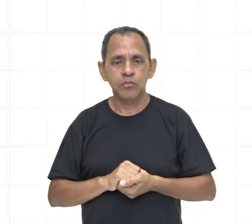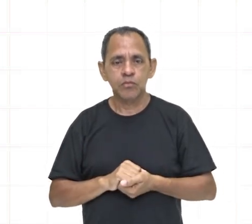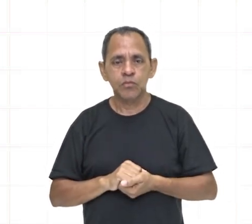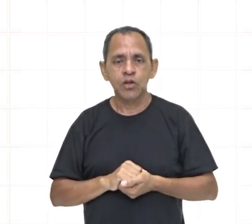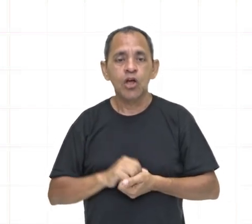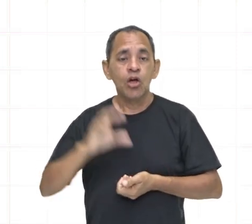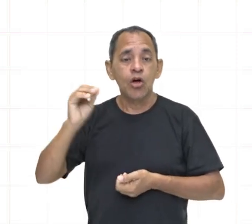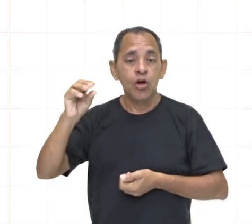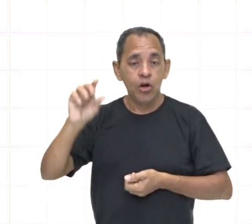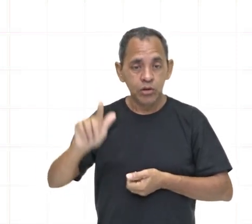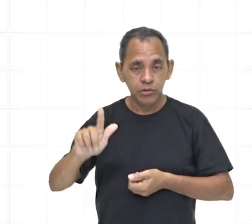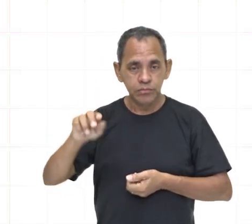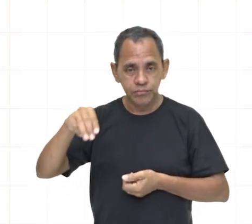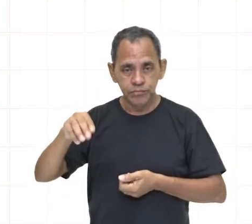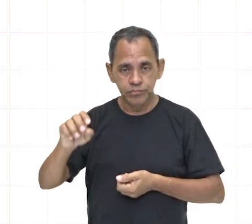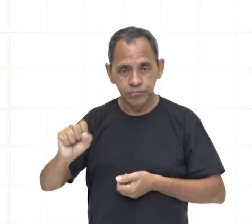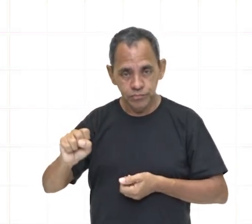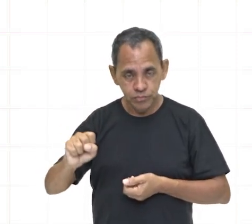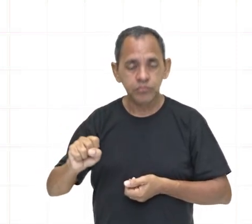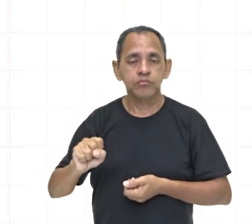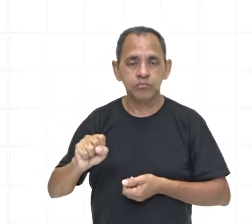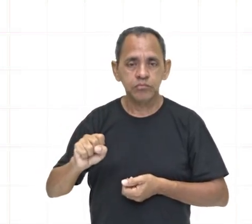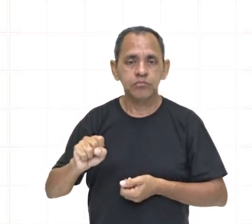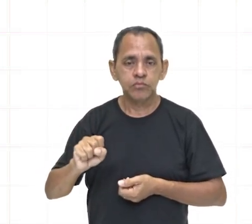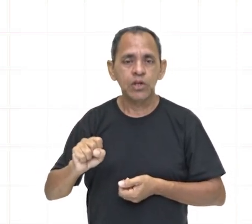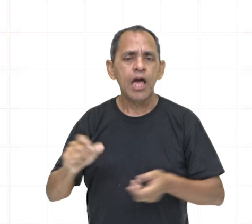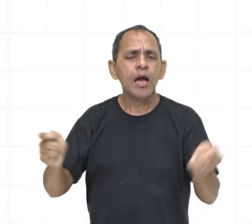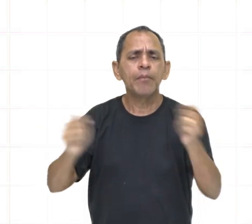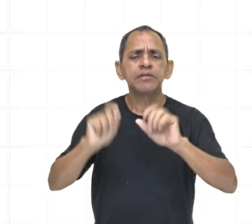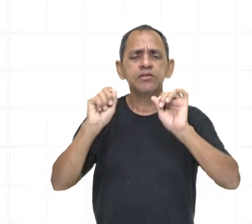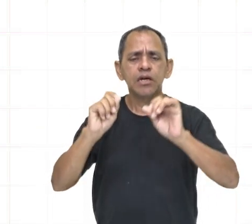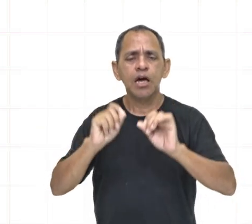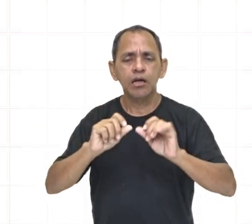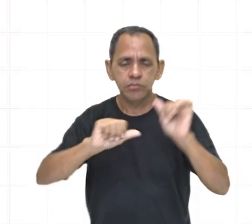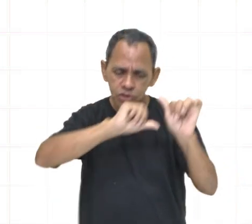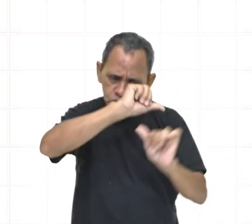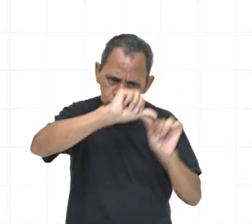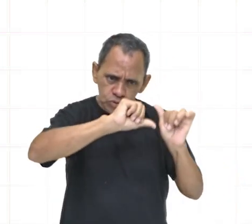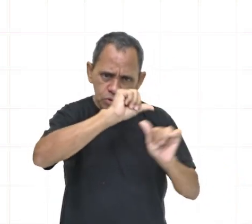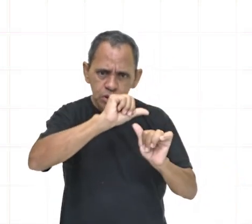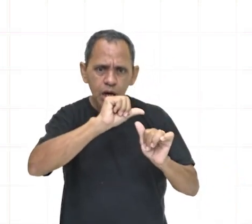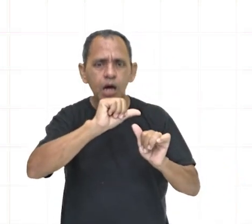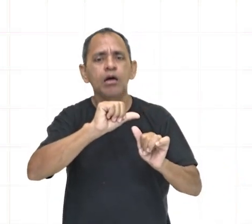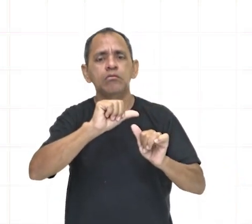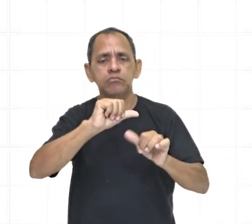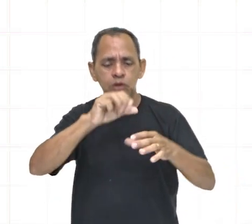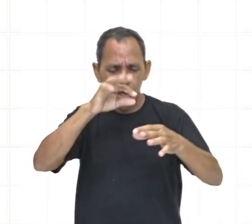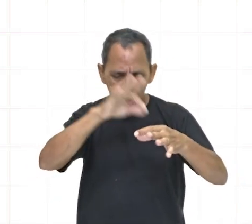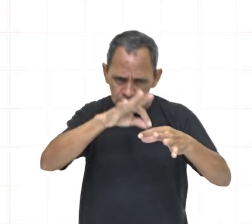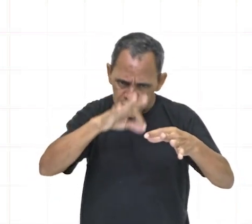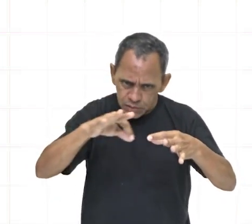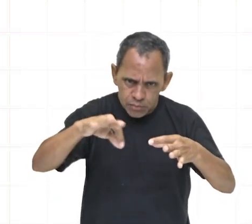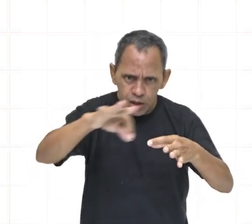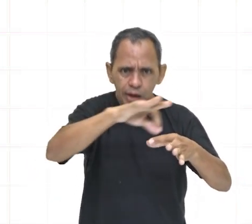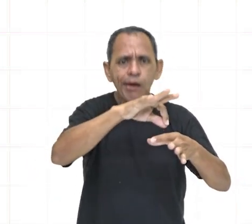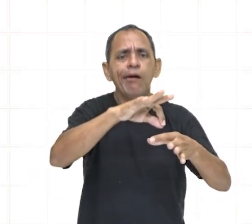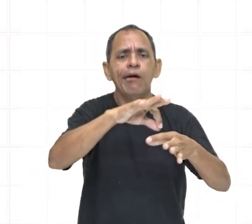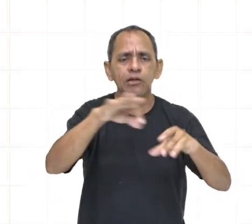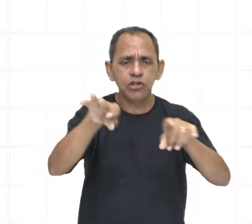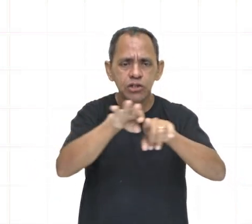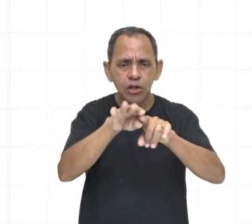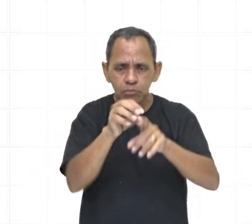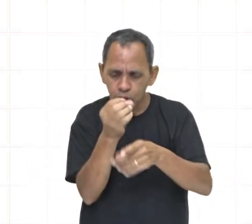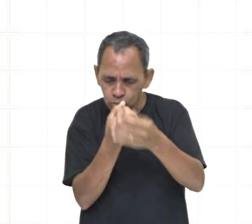de modificar geneticamente o quê? As plantas e animais, tá? Para obter aí